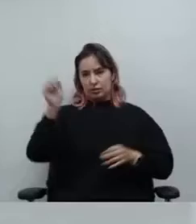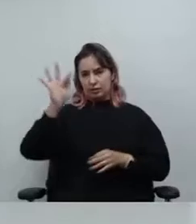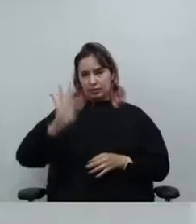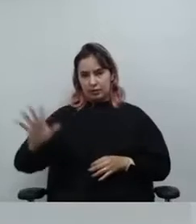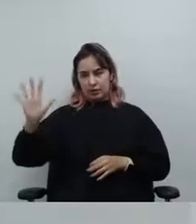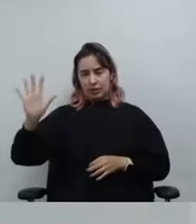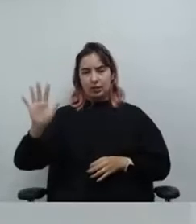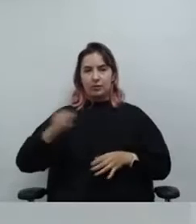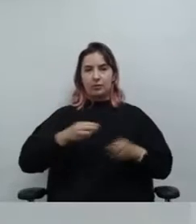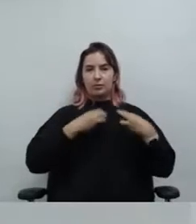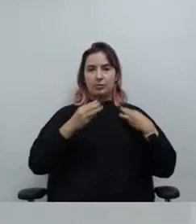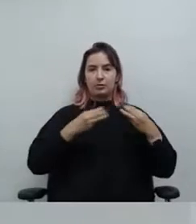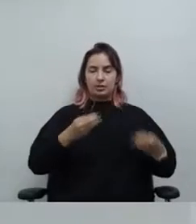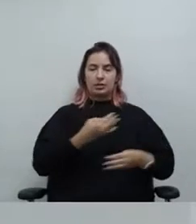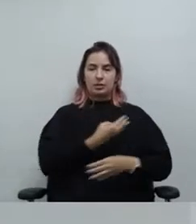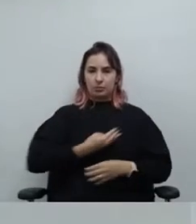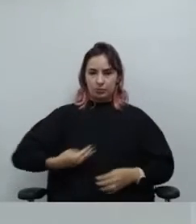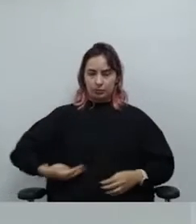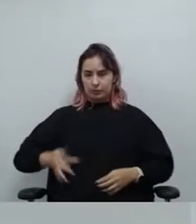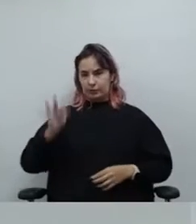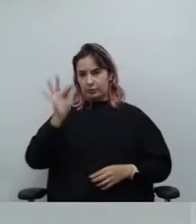Federal e a Justiça Estadual.